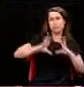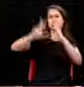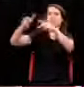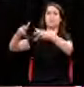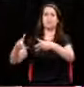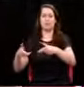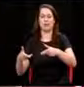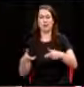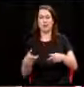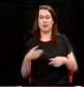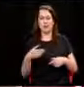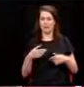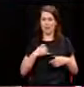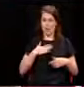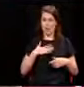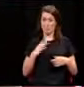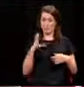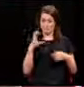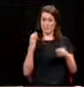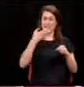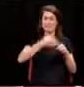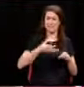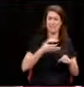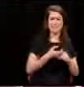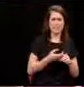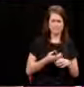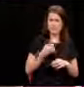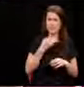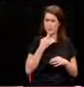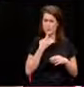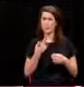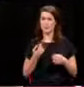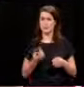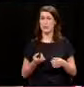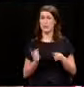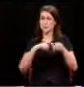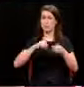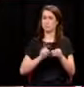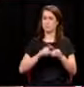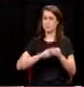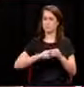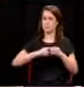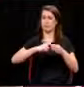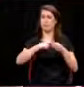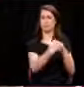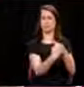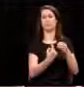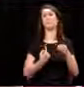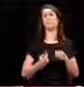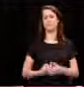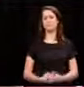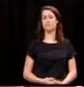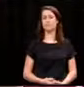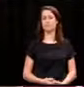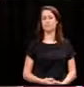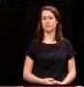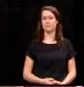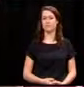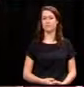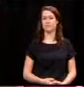metendo clientes com alguma frequência, o que para nós tem sido algo muito interessante e acima das expectativas,